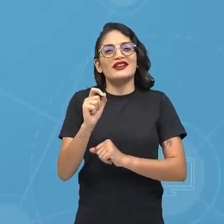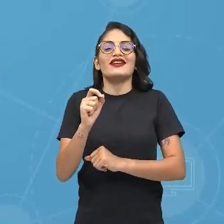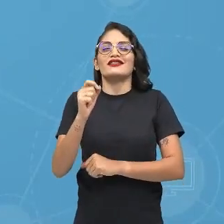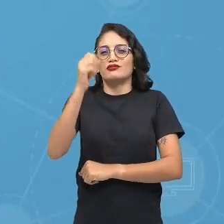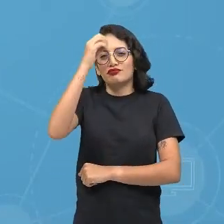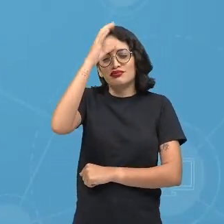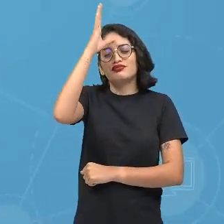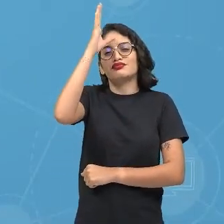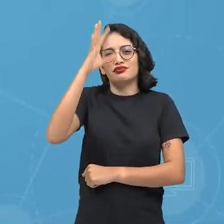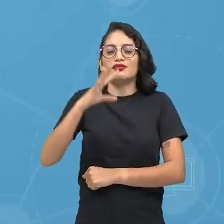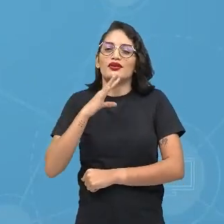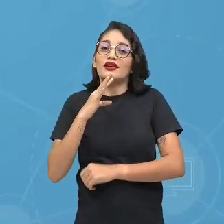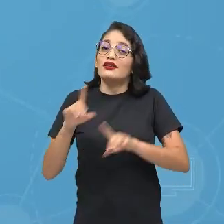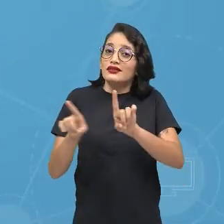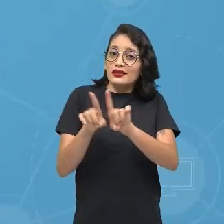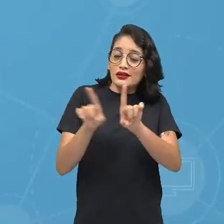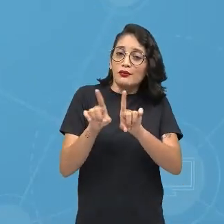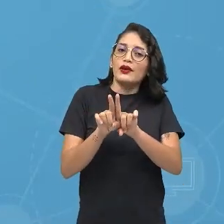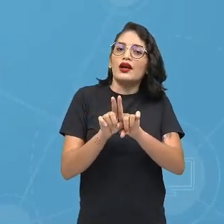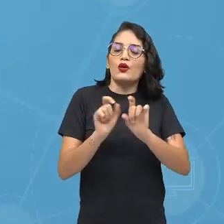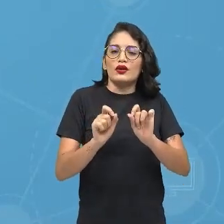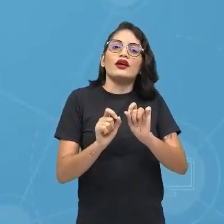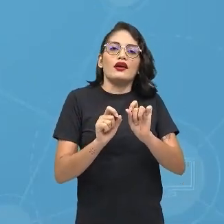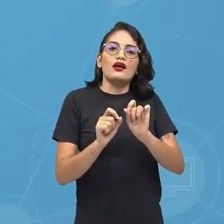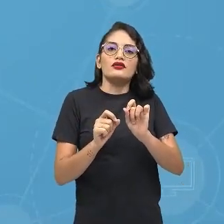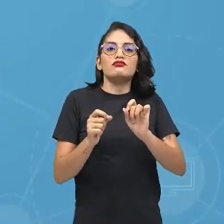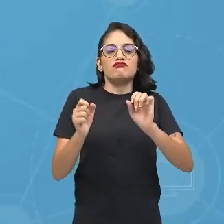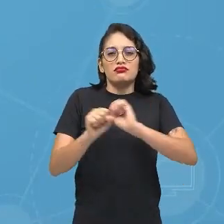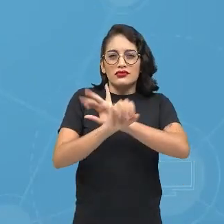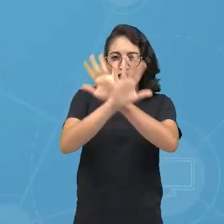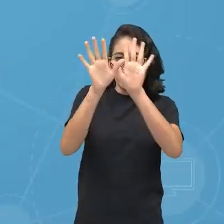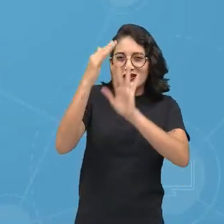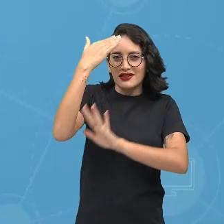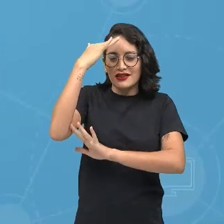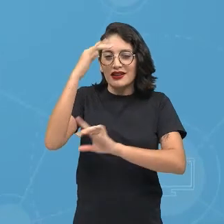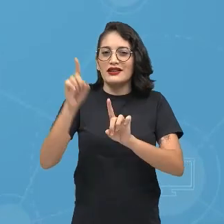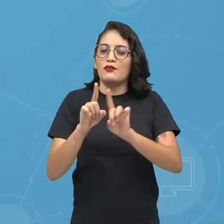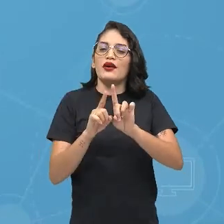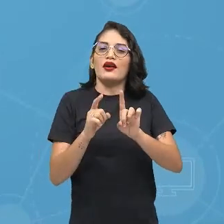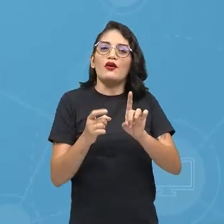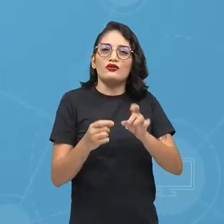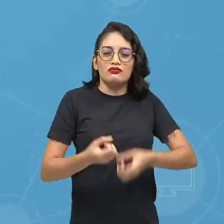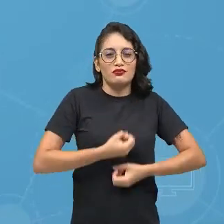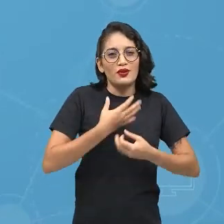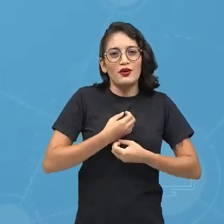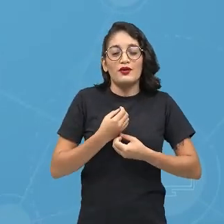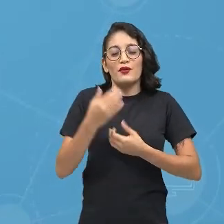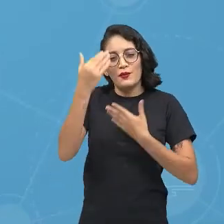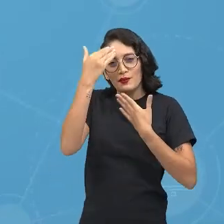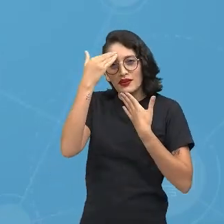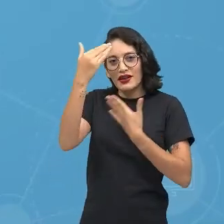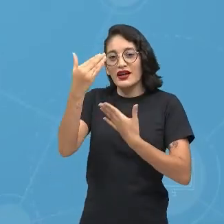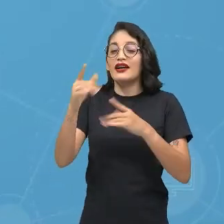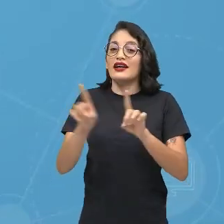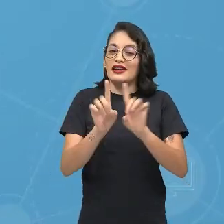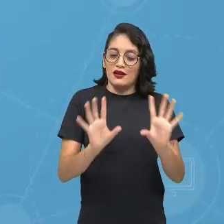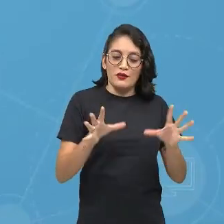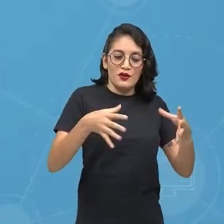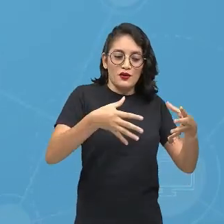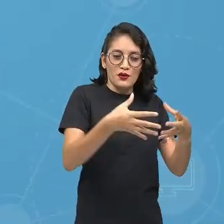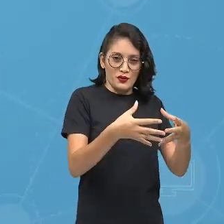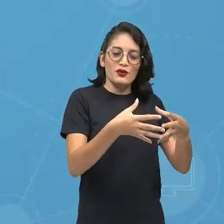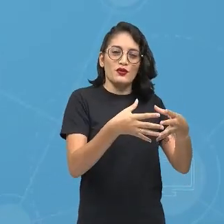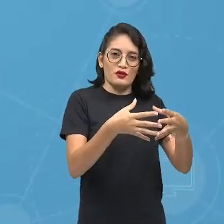relação à interpretação e também em relação aos poemas. Muito obrigado mesmo e, claro, também queremos lembrar que a nossa equipe de